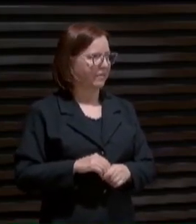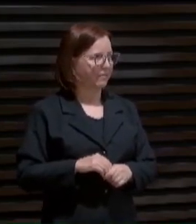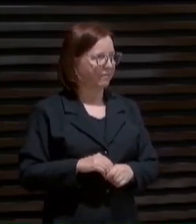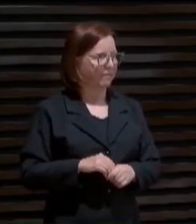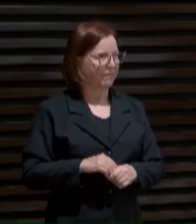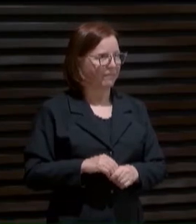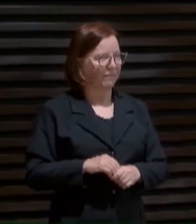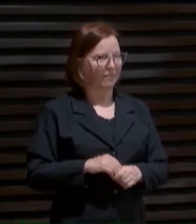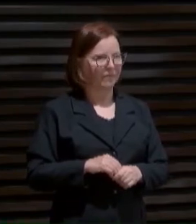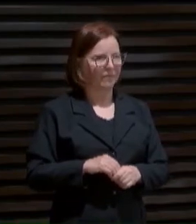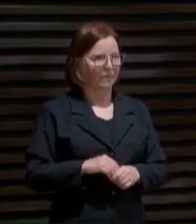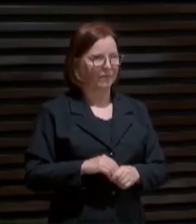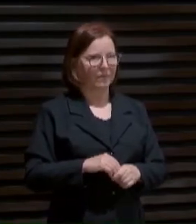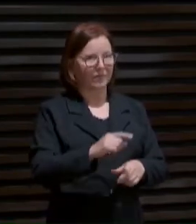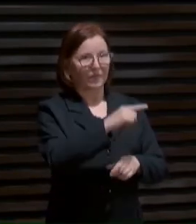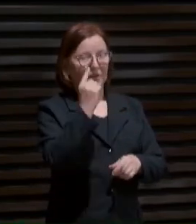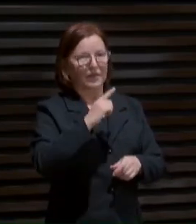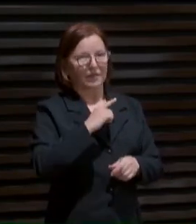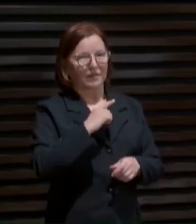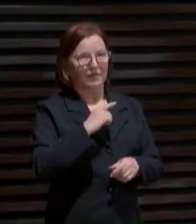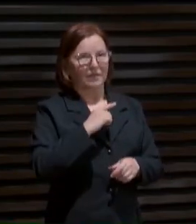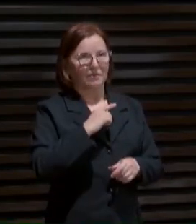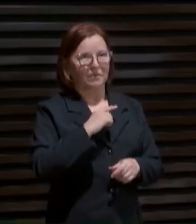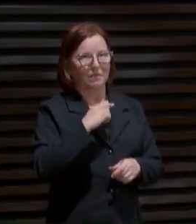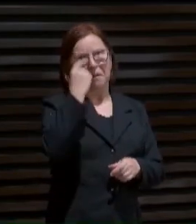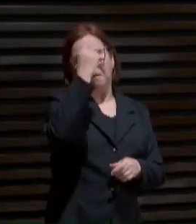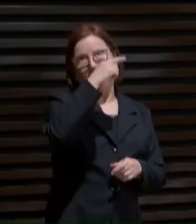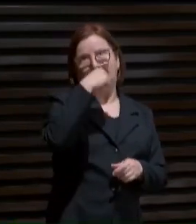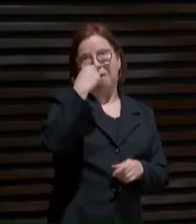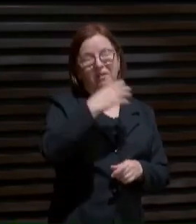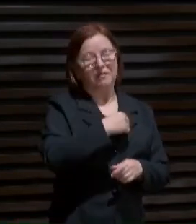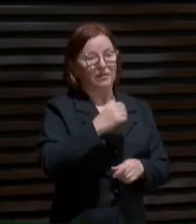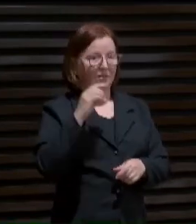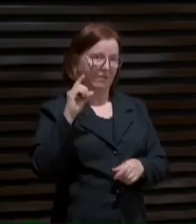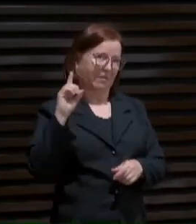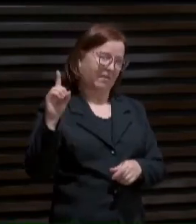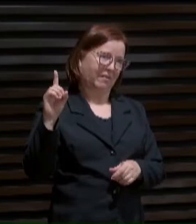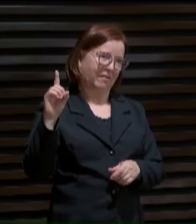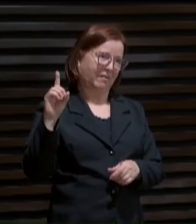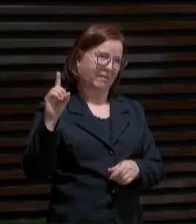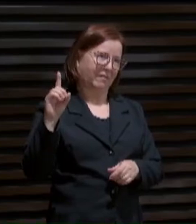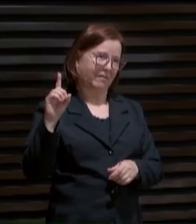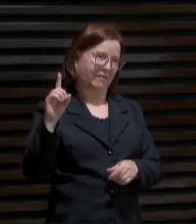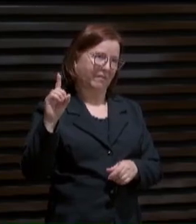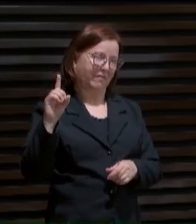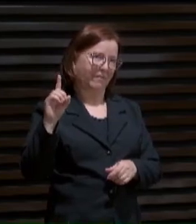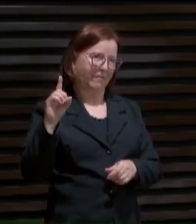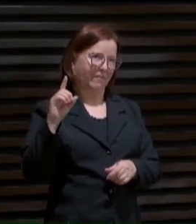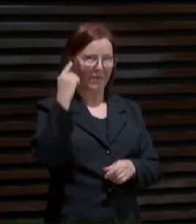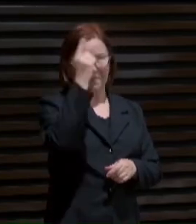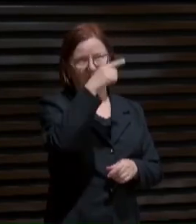e nós temos uma aparência de filho de Deus aparência de a daqueles que